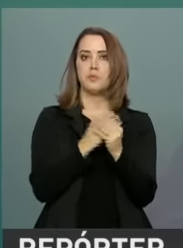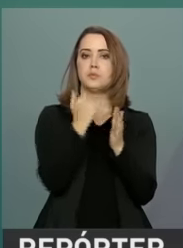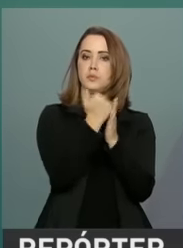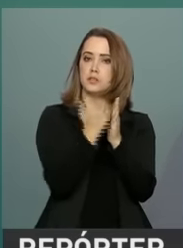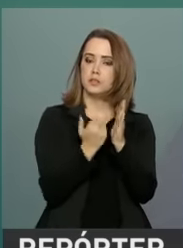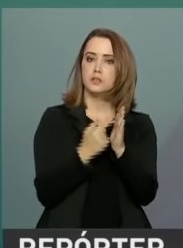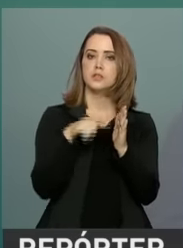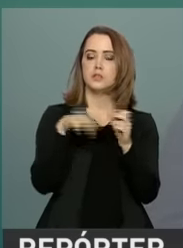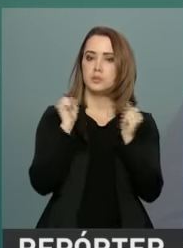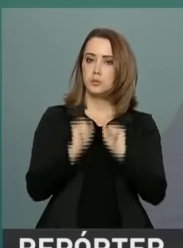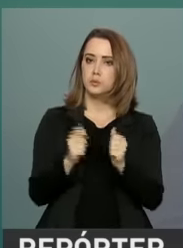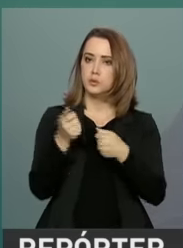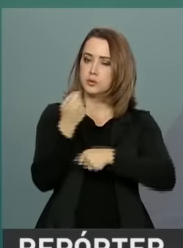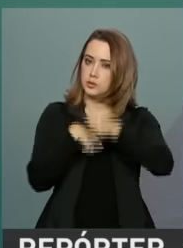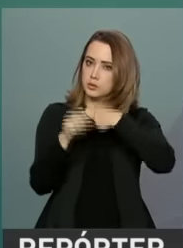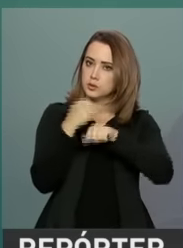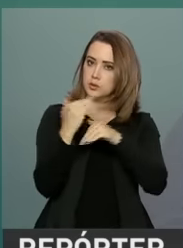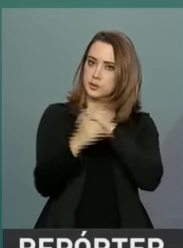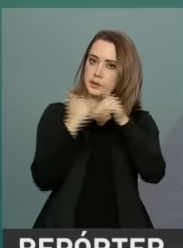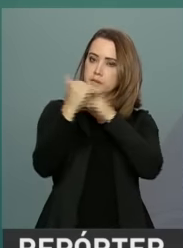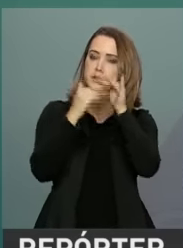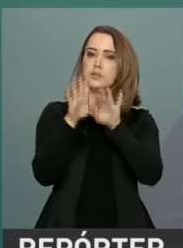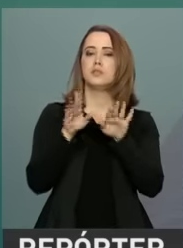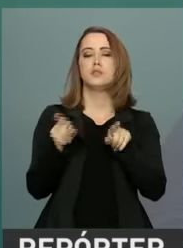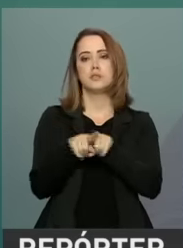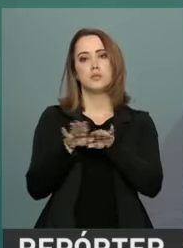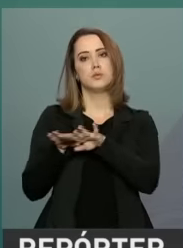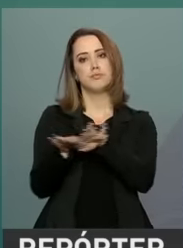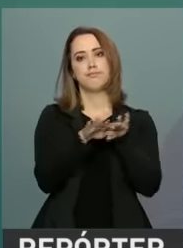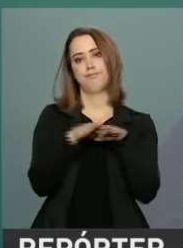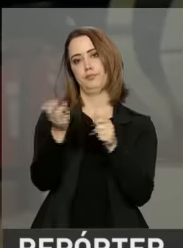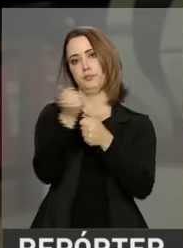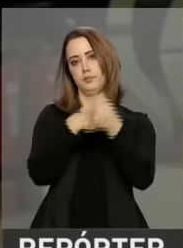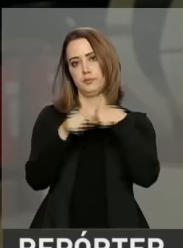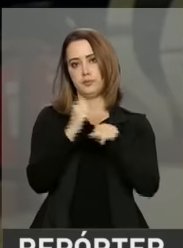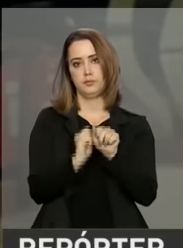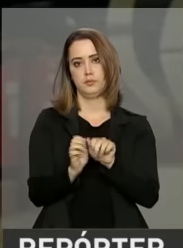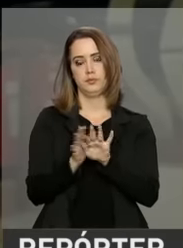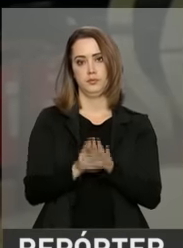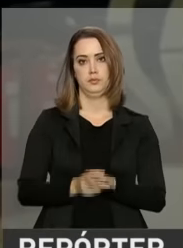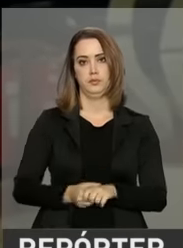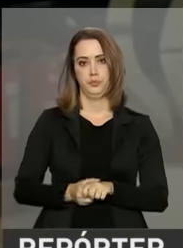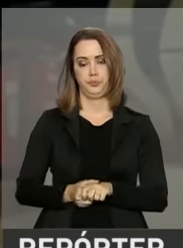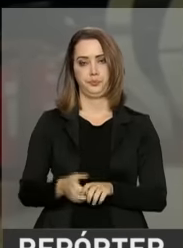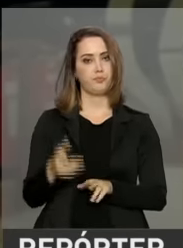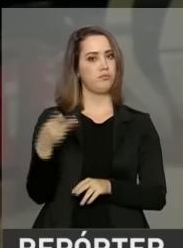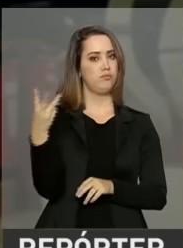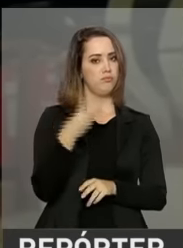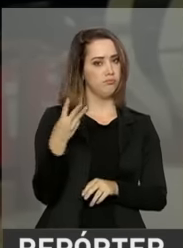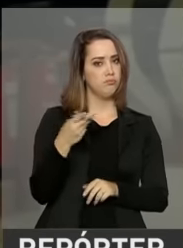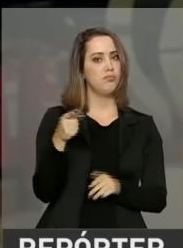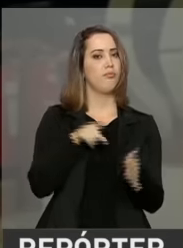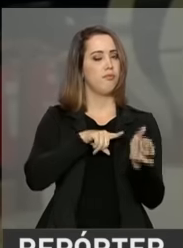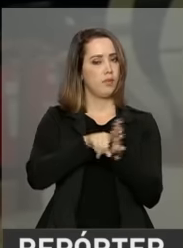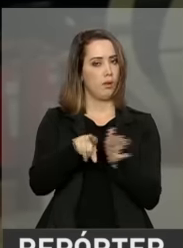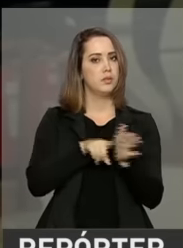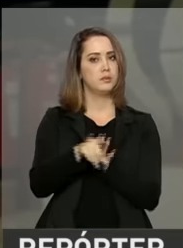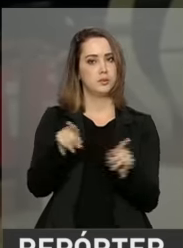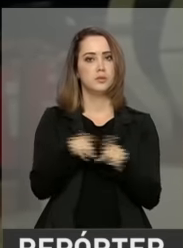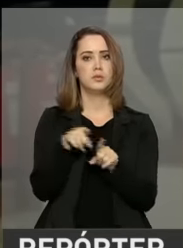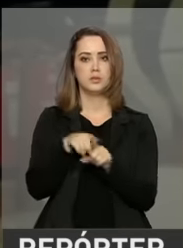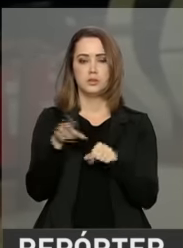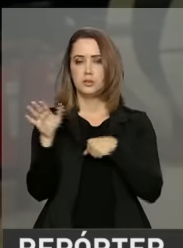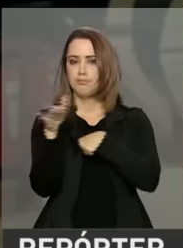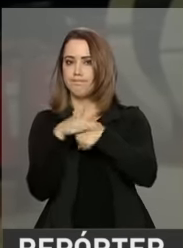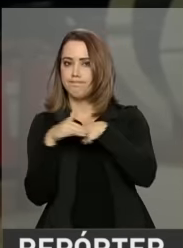retomada do crescimento e também a estabilidade da da economia outras três questões que foram discutidas